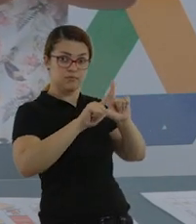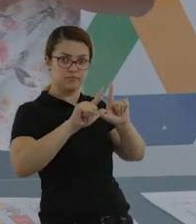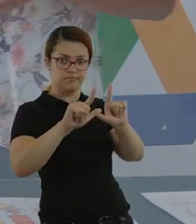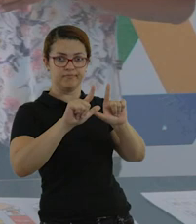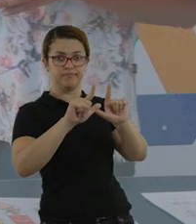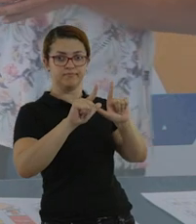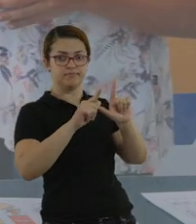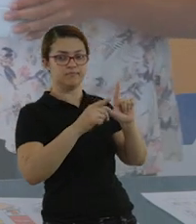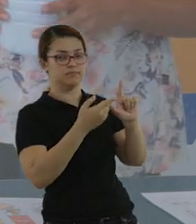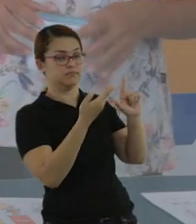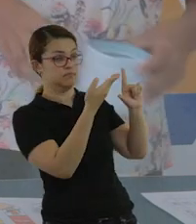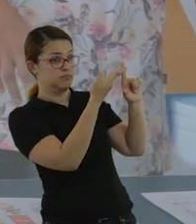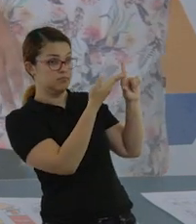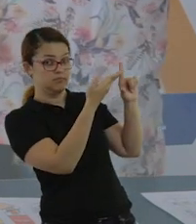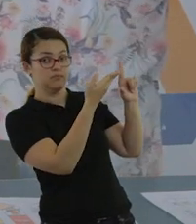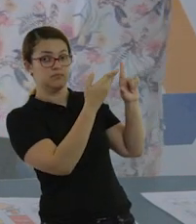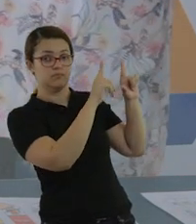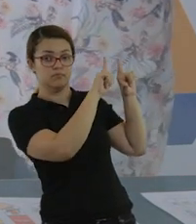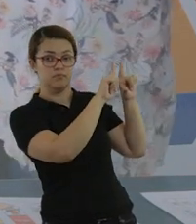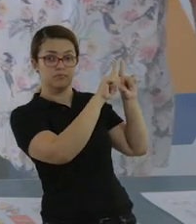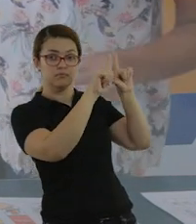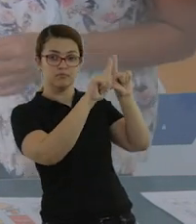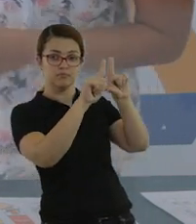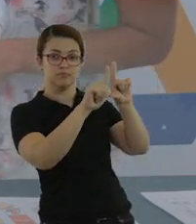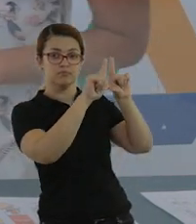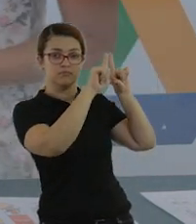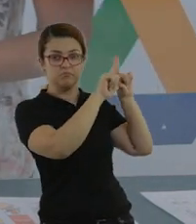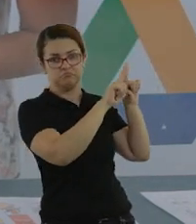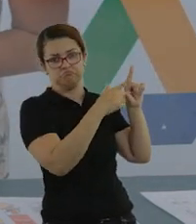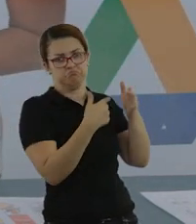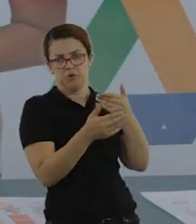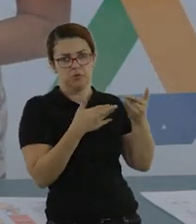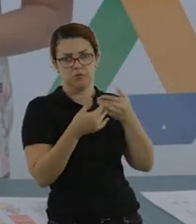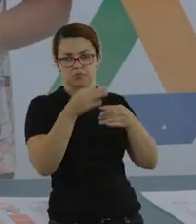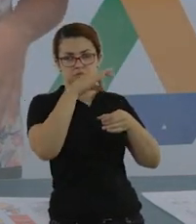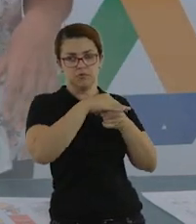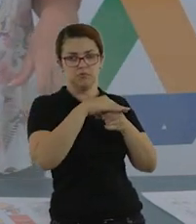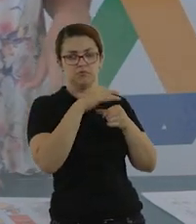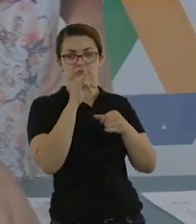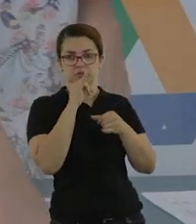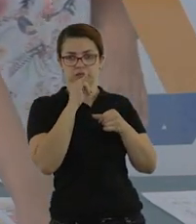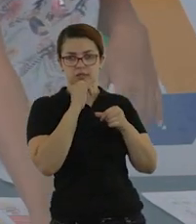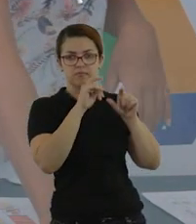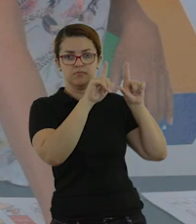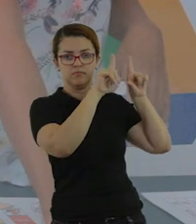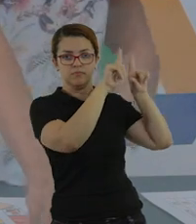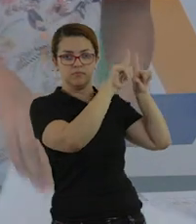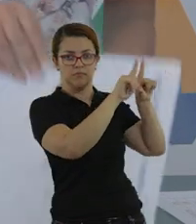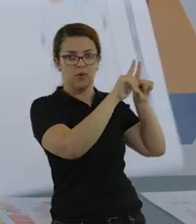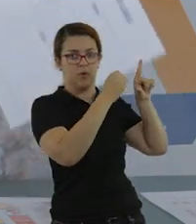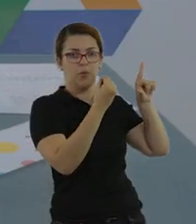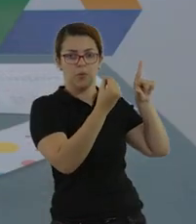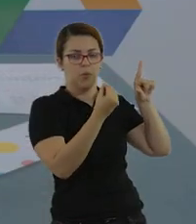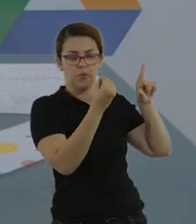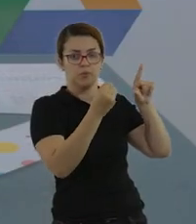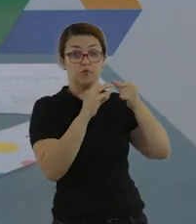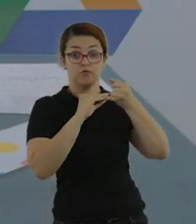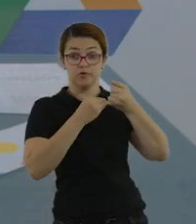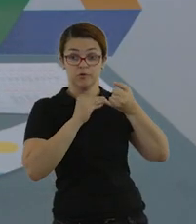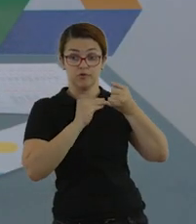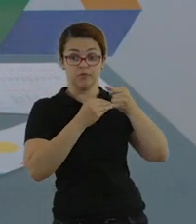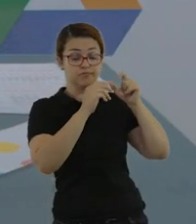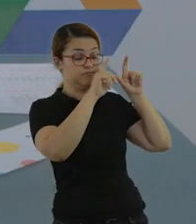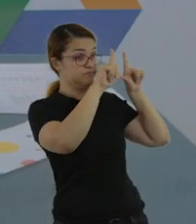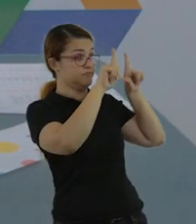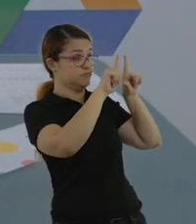vocês para explicar melhor como é essa sequência do quadrinho. Então, olha só. Registrando o crescimento do feijão, do girassol. No meu caso aqui, eu vou registrar